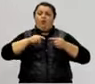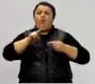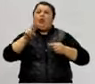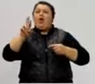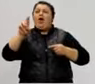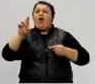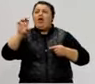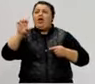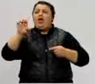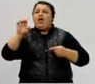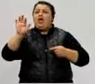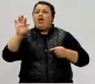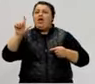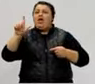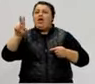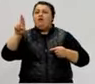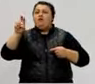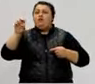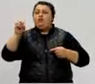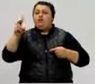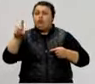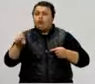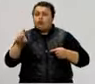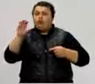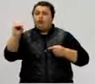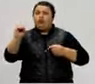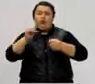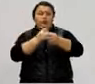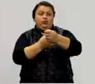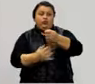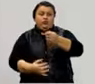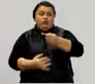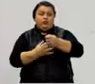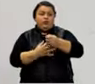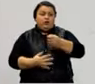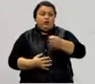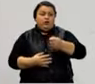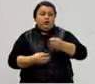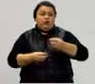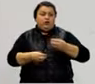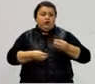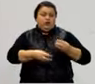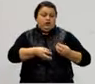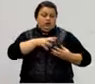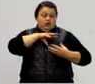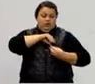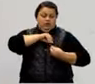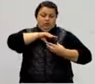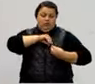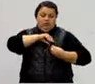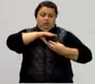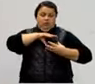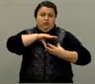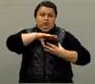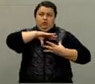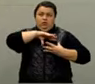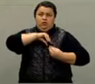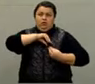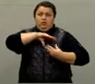coração. E aí temos as válvulas que vão evitar o refluxo, certo?